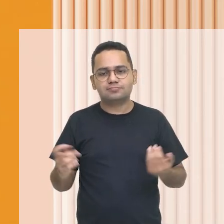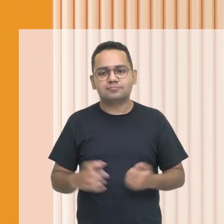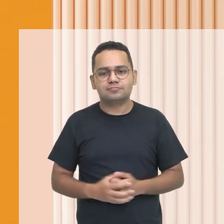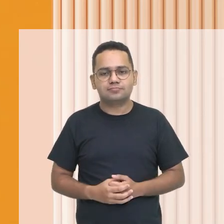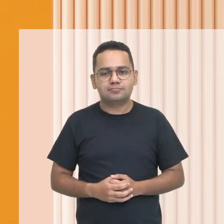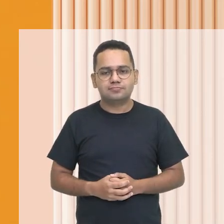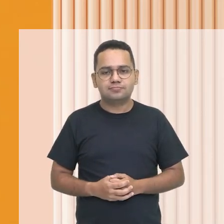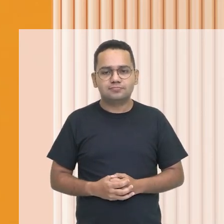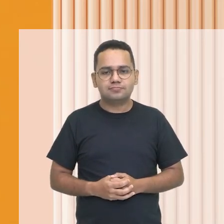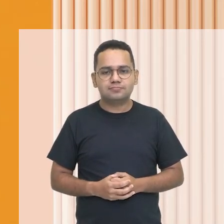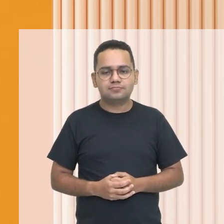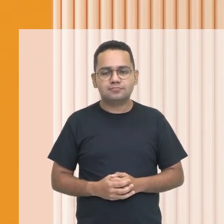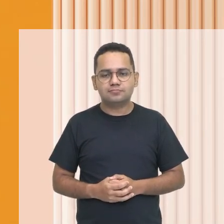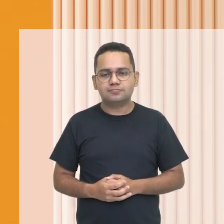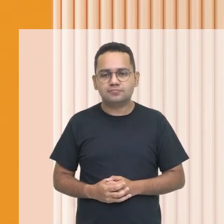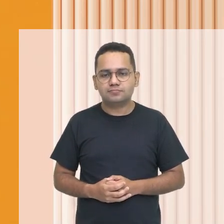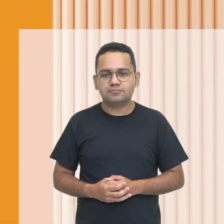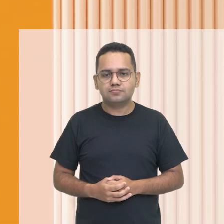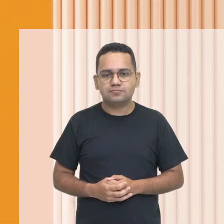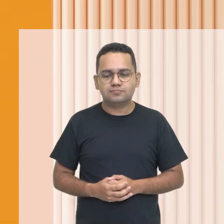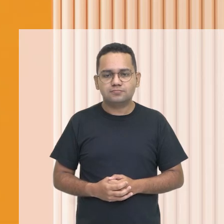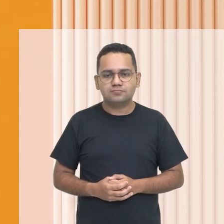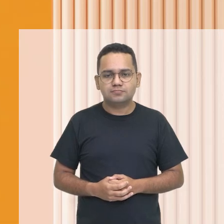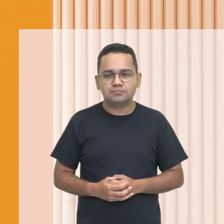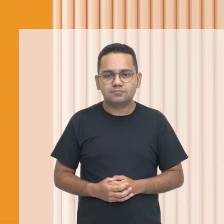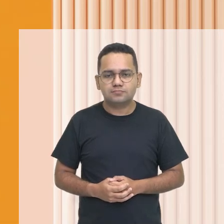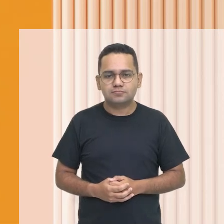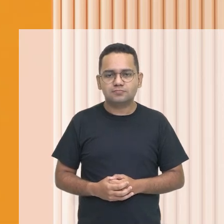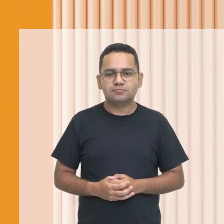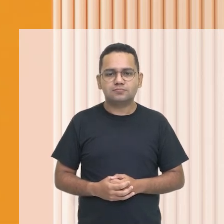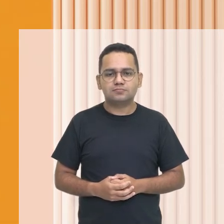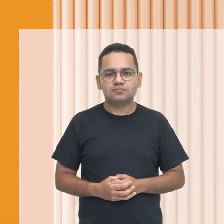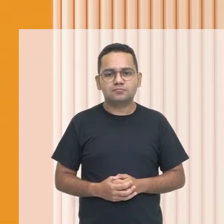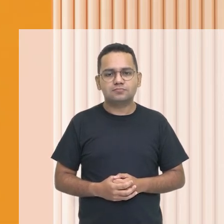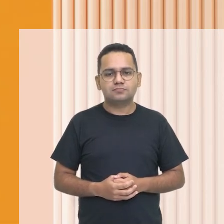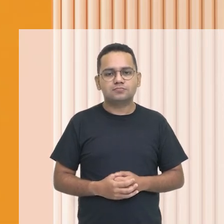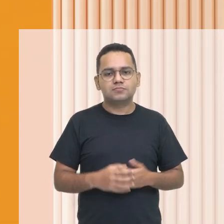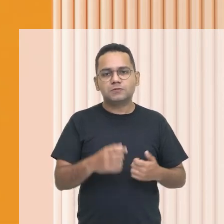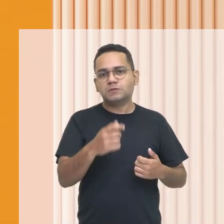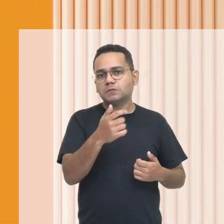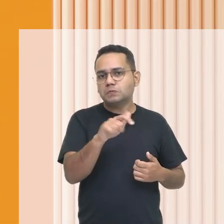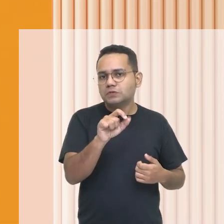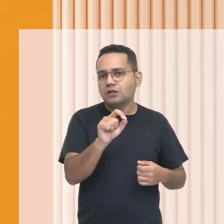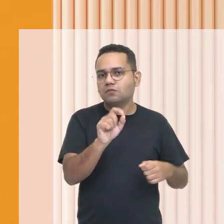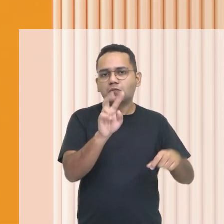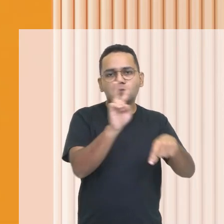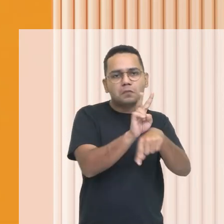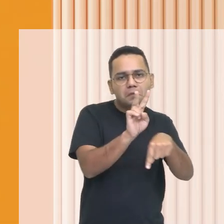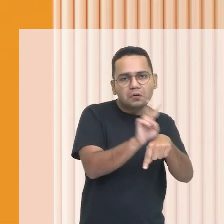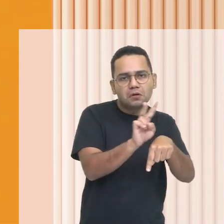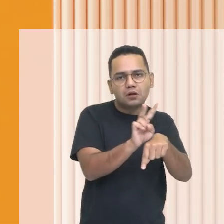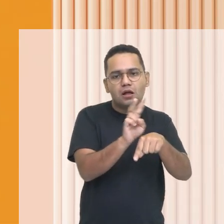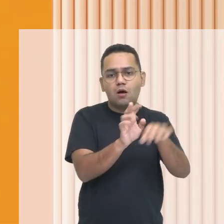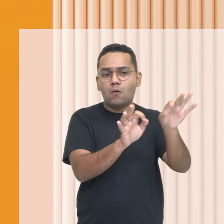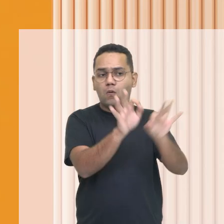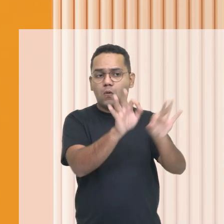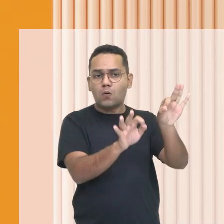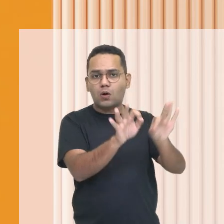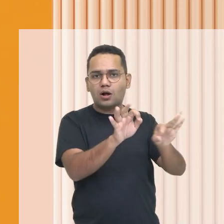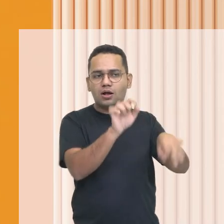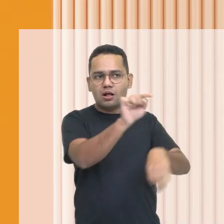por não haver, né, um processo de proteção ou de sistematização, né,